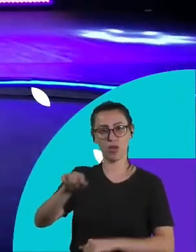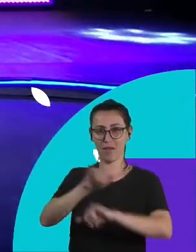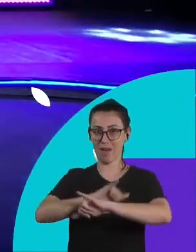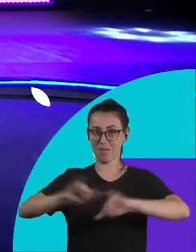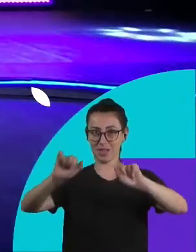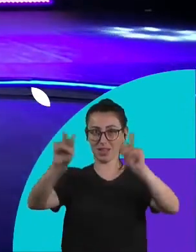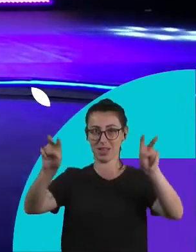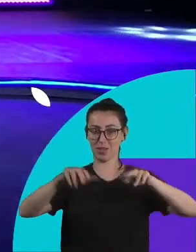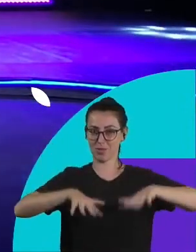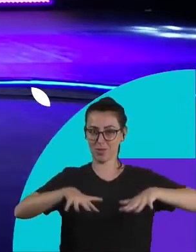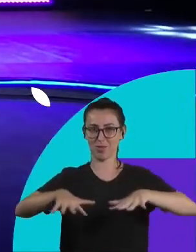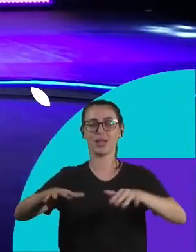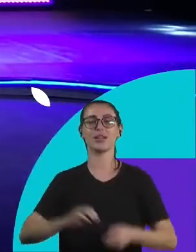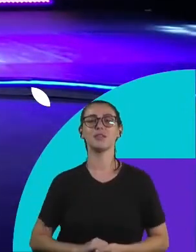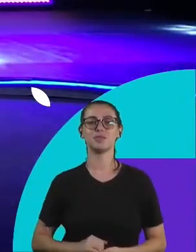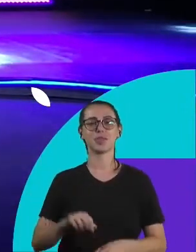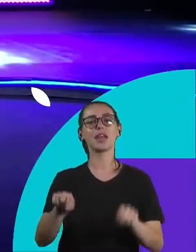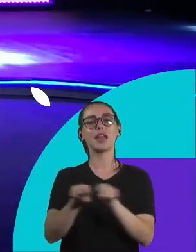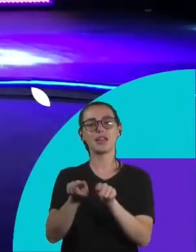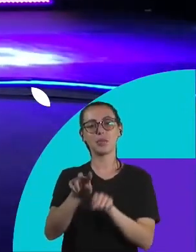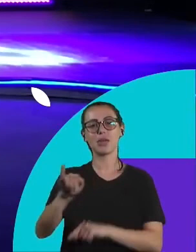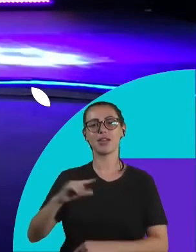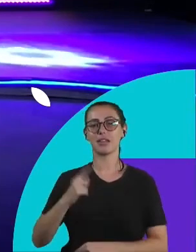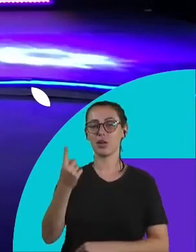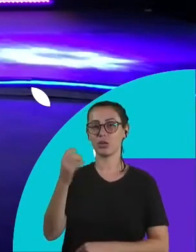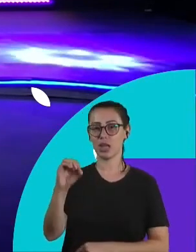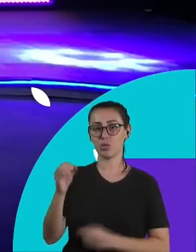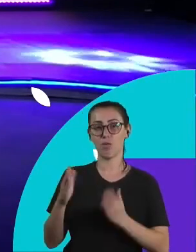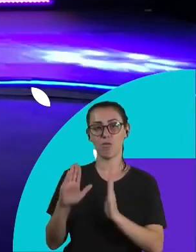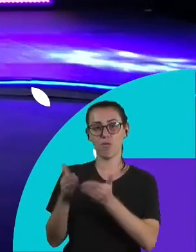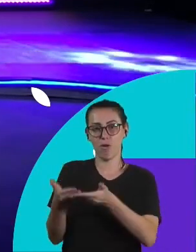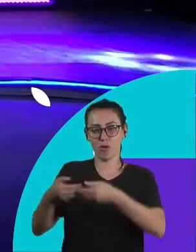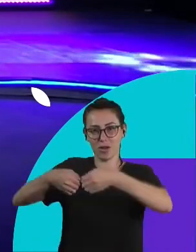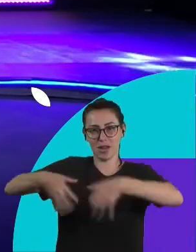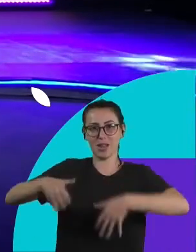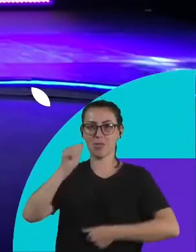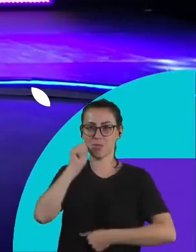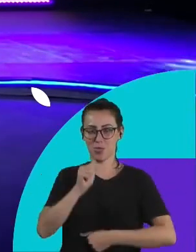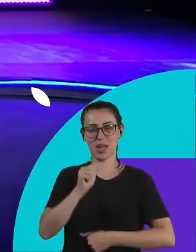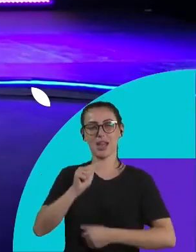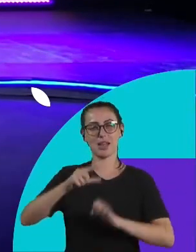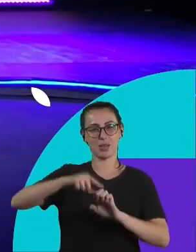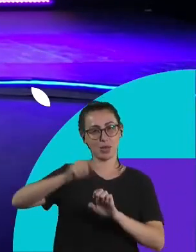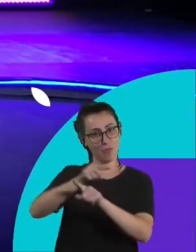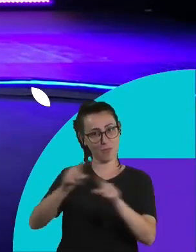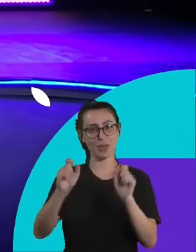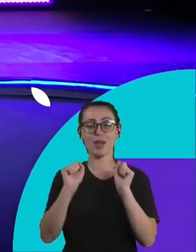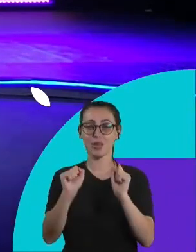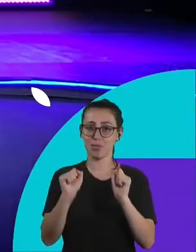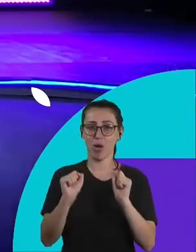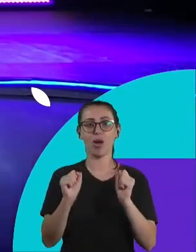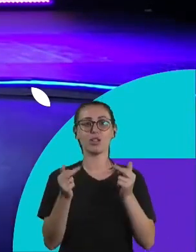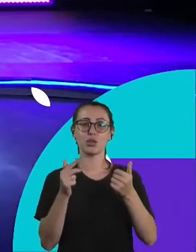também que vai acontecer o 10º Fórum da Rede Mulheres Empreendedoras, então também olhem lá, acompanhem, assim como a